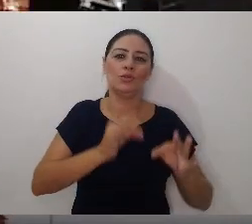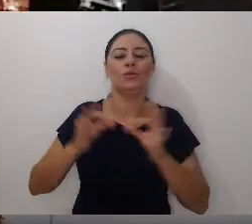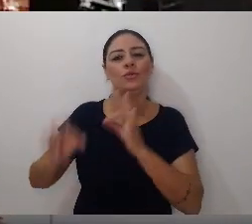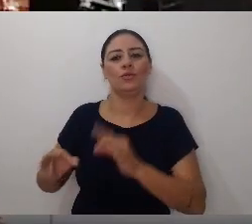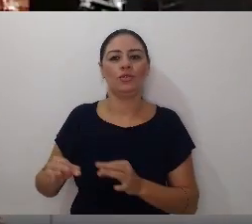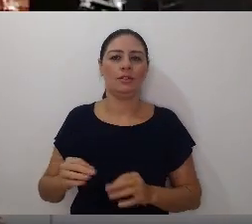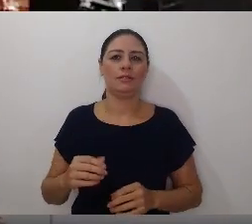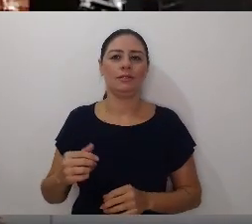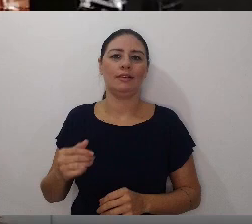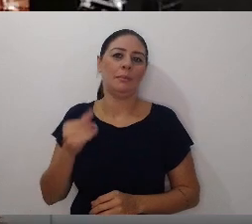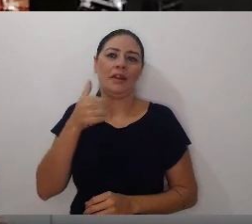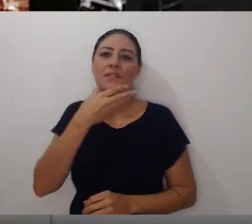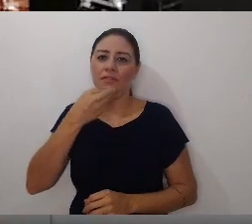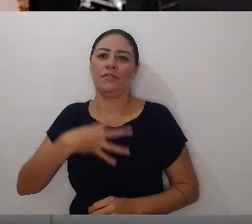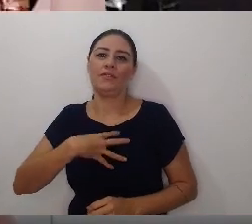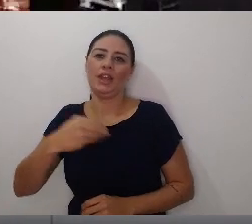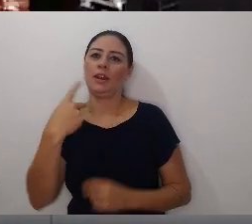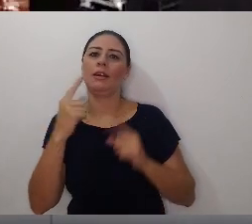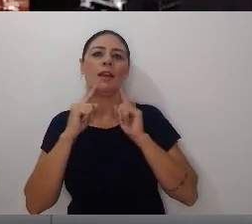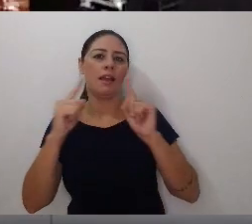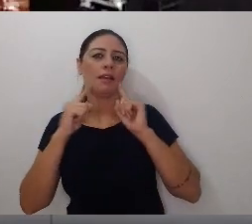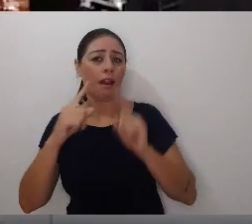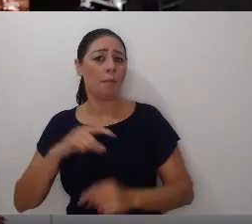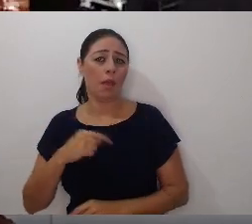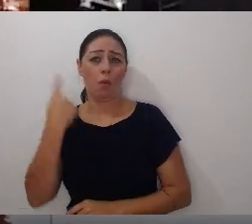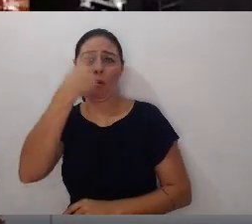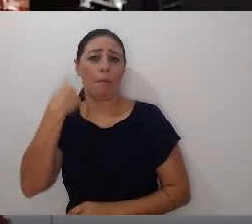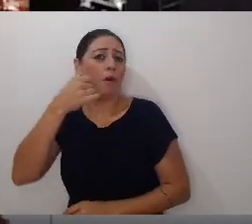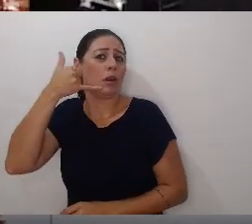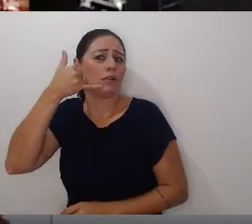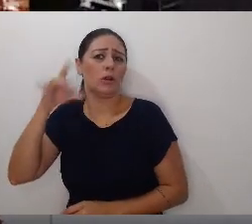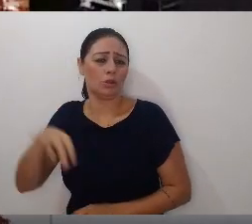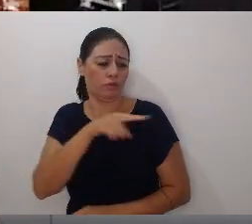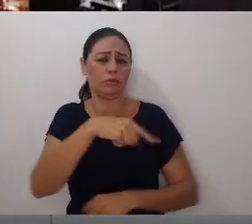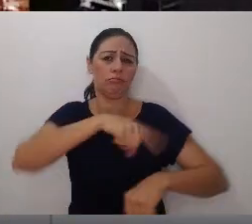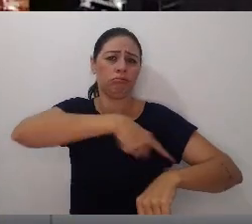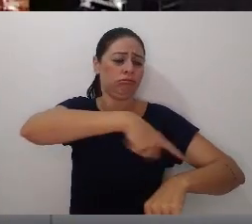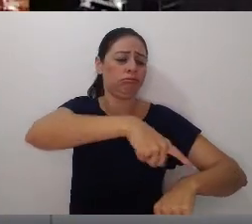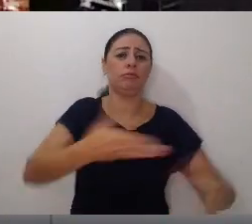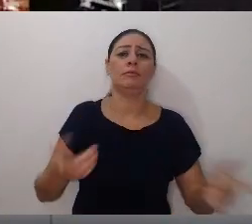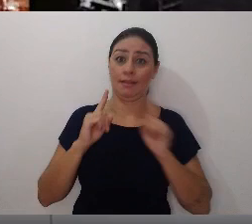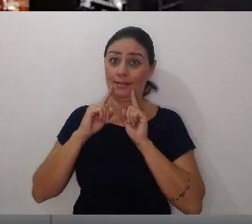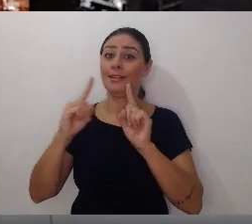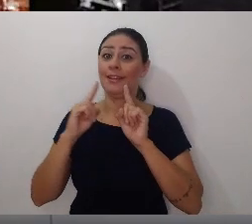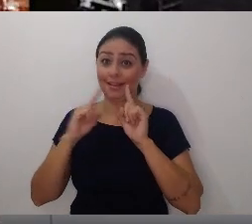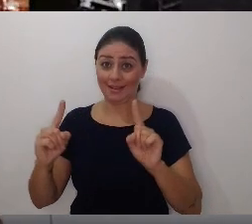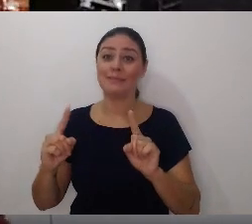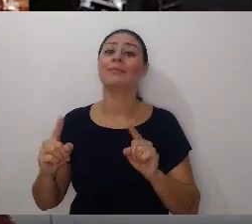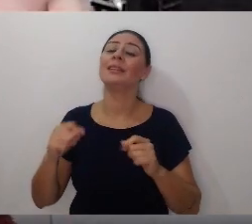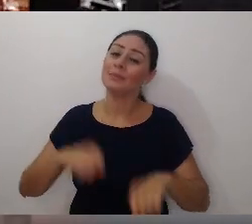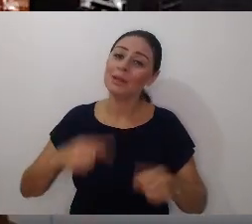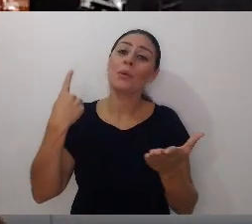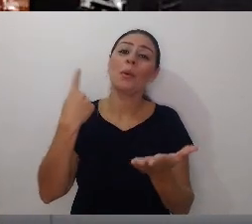ela não vai se sentir injustiçada. Por que eu só tenho uma hora de celular e a minha mãe toda hora ali olhando? Então, uma hora que